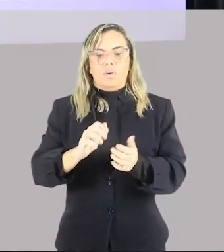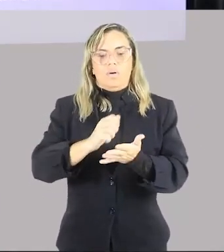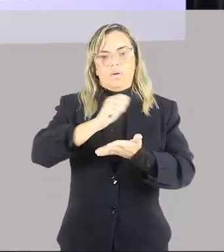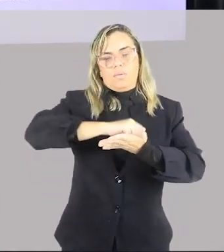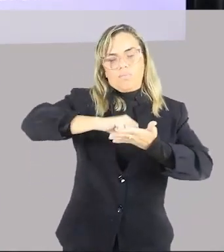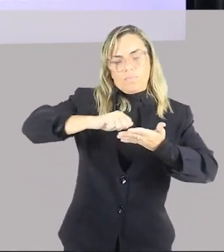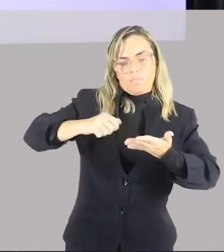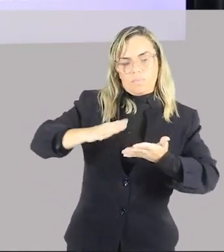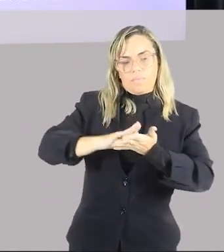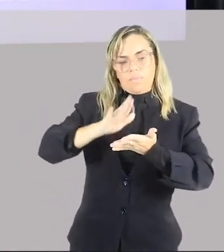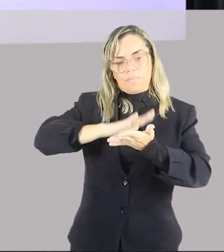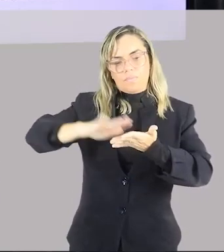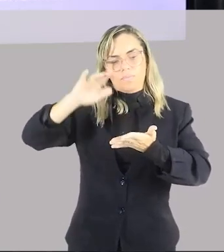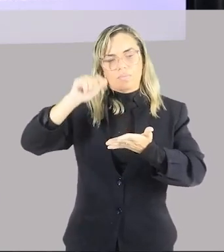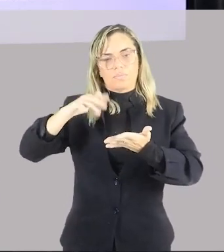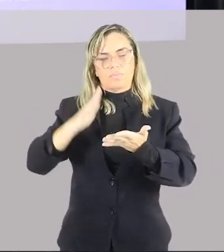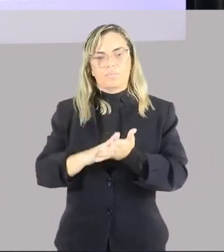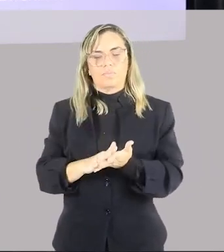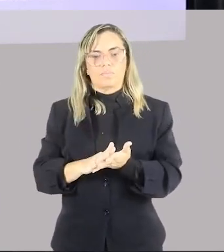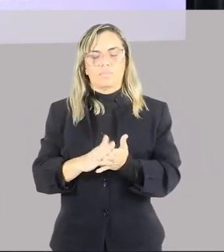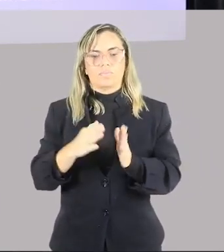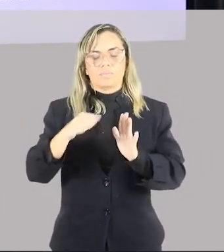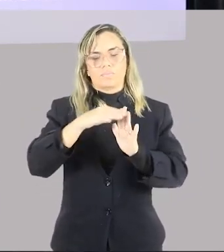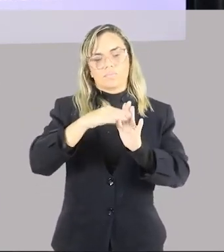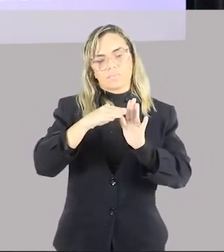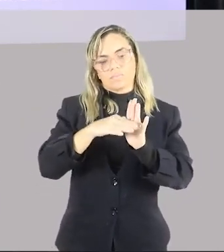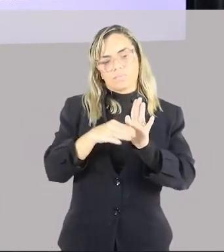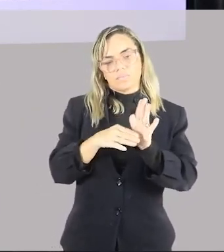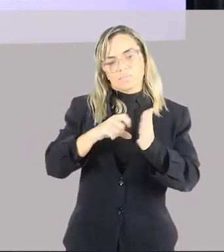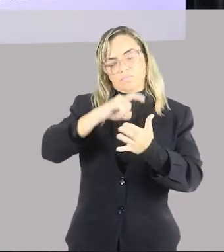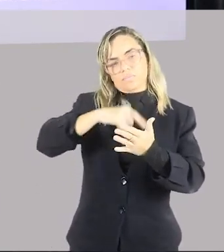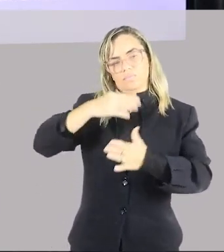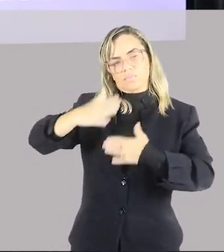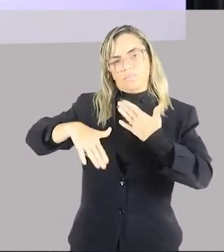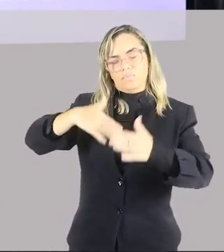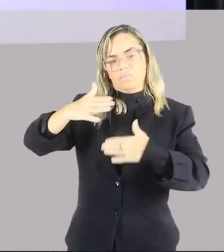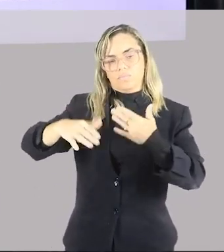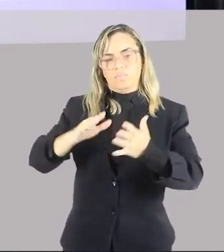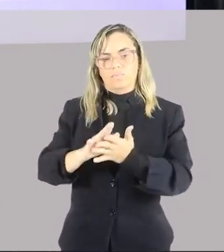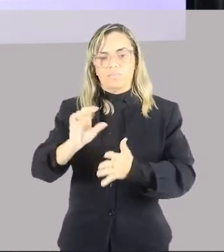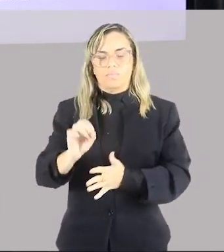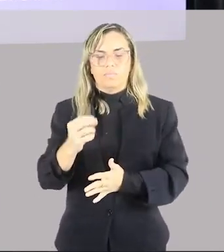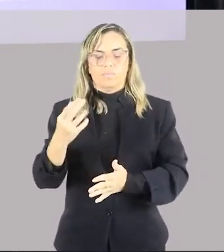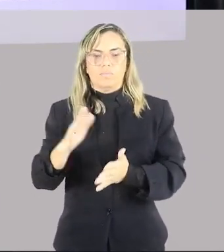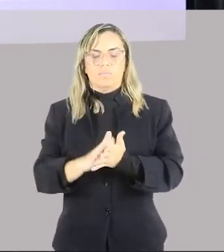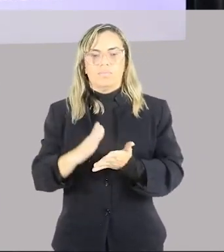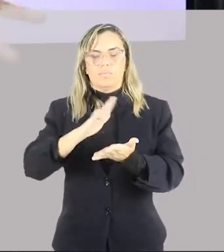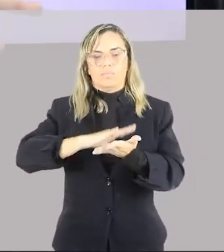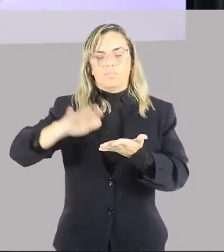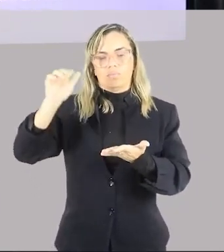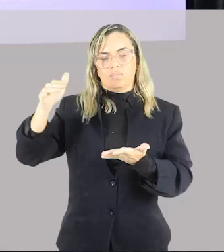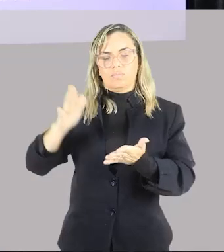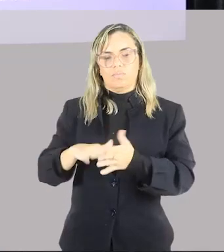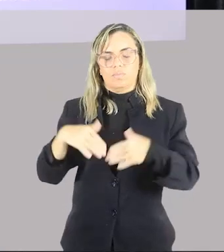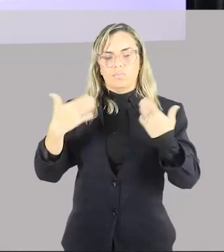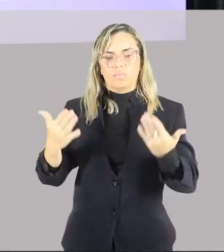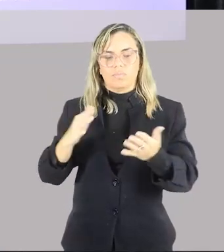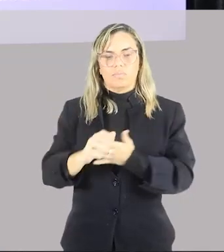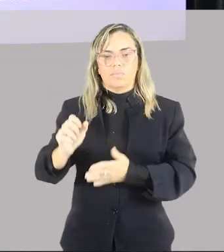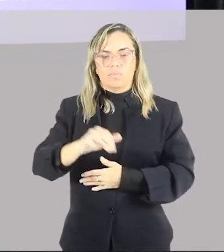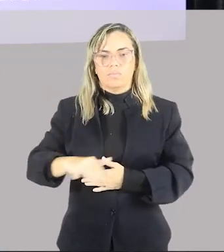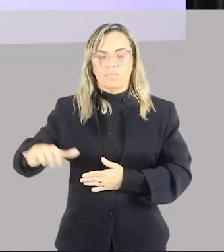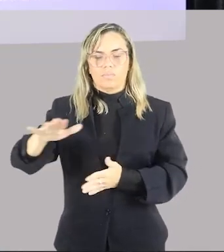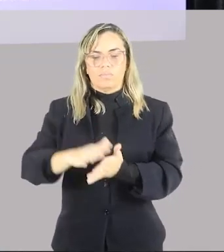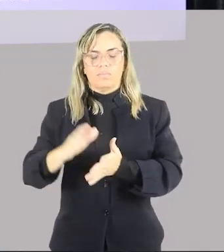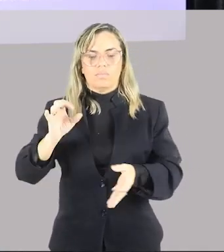atos expedientes, ou seja, a juntada de documentos, procedimento, o envio do processo para uma outra área que vai